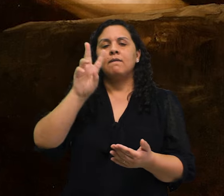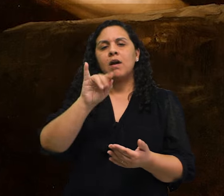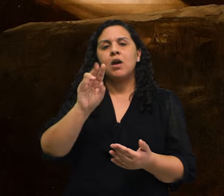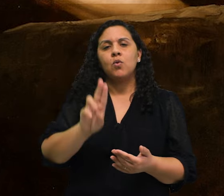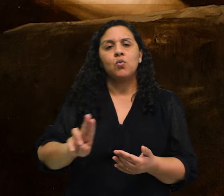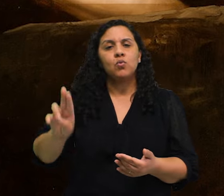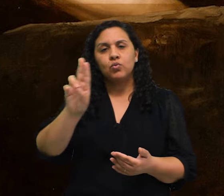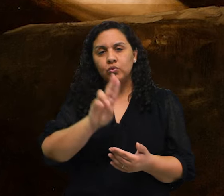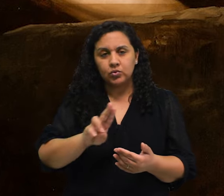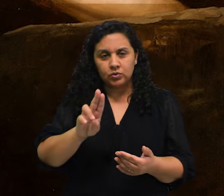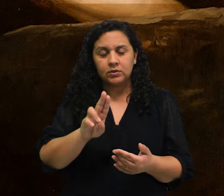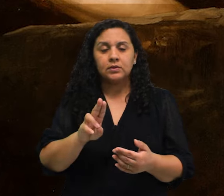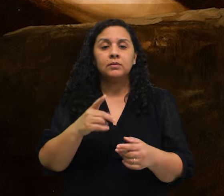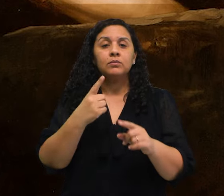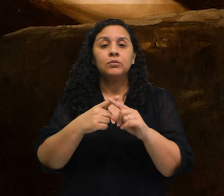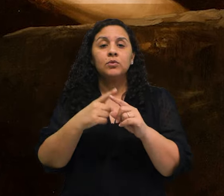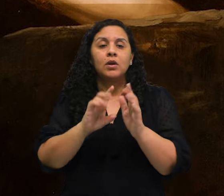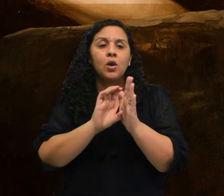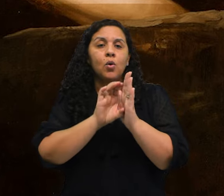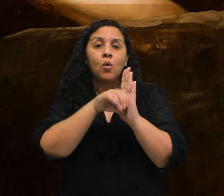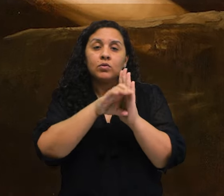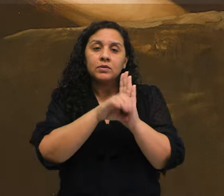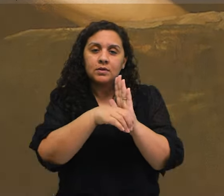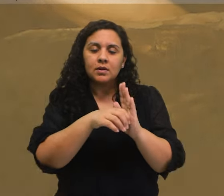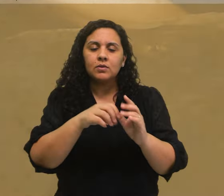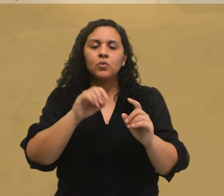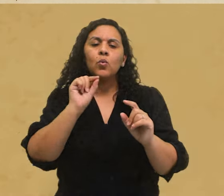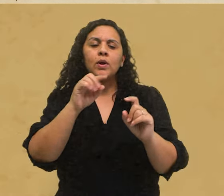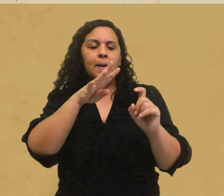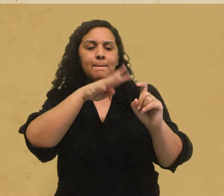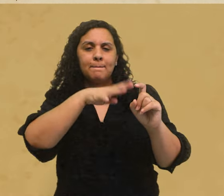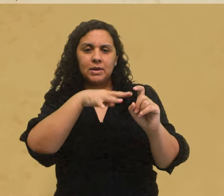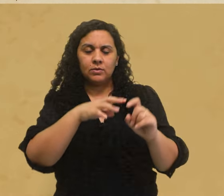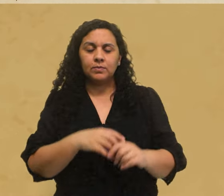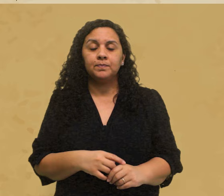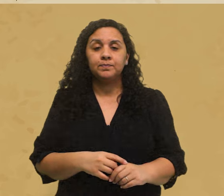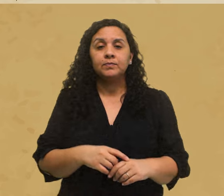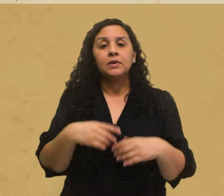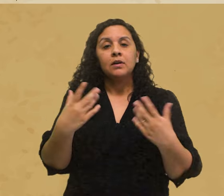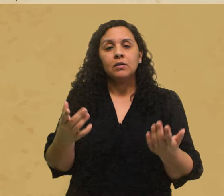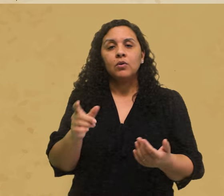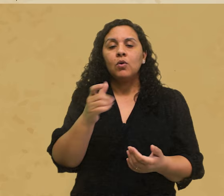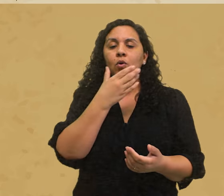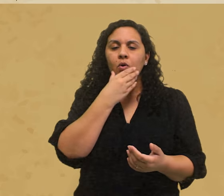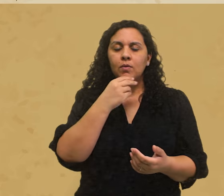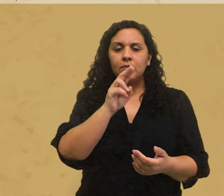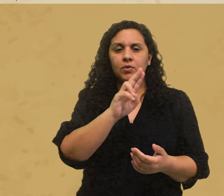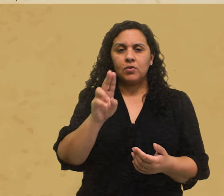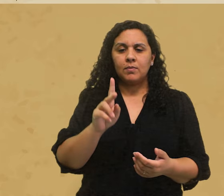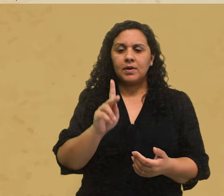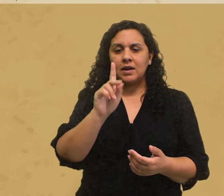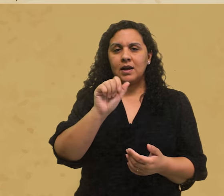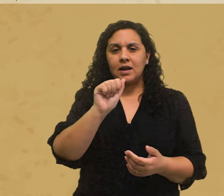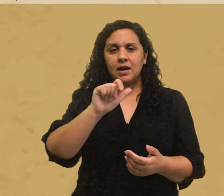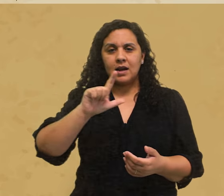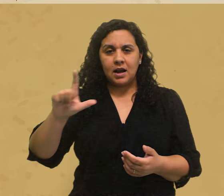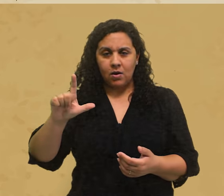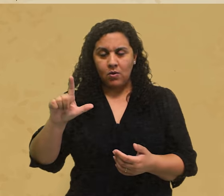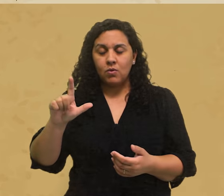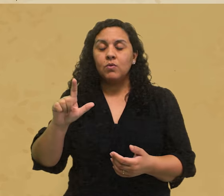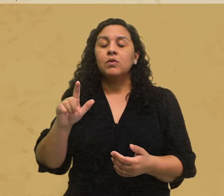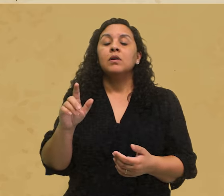utilizar para conceituar o mito. Então, nós vamos usar Carl Gustav Jung e